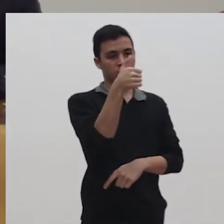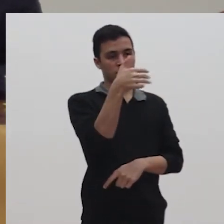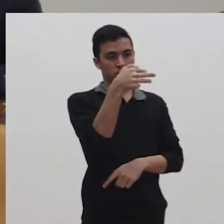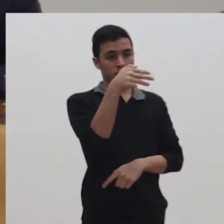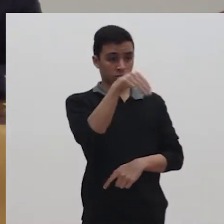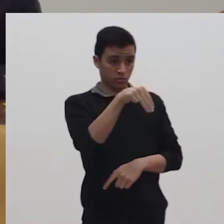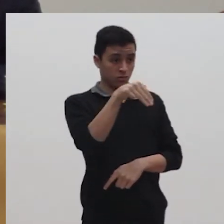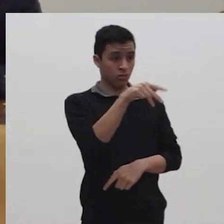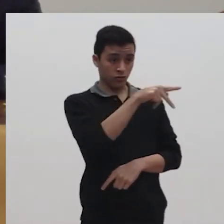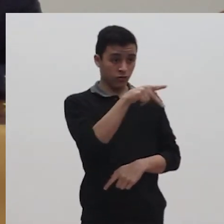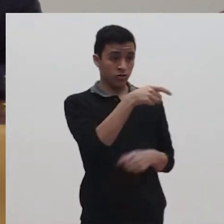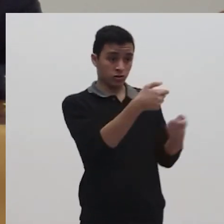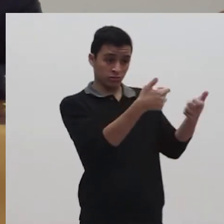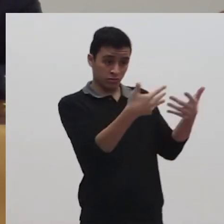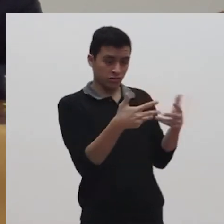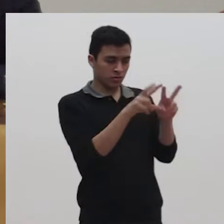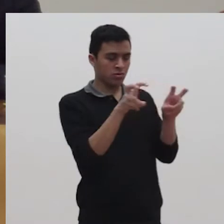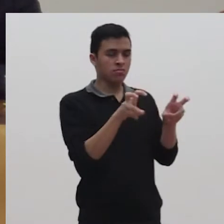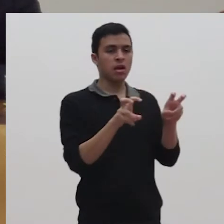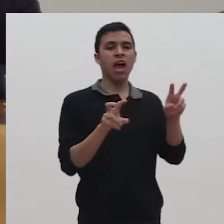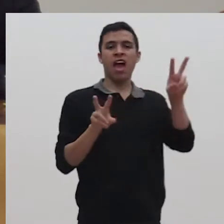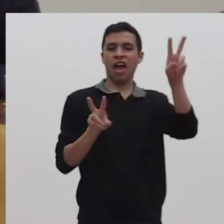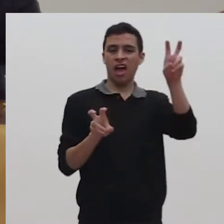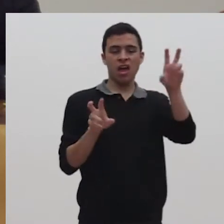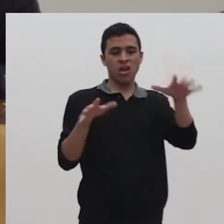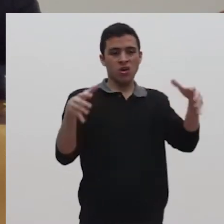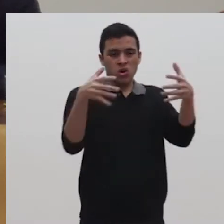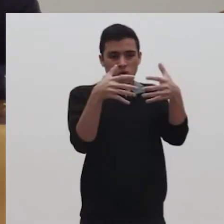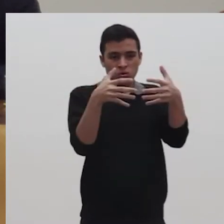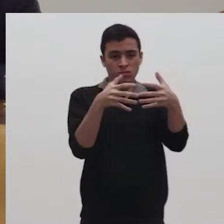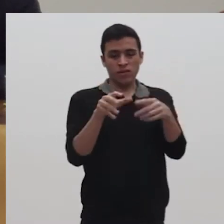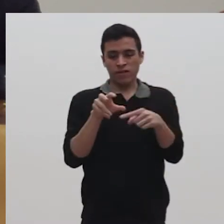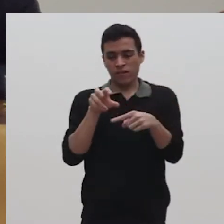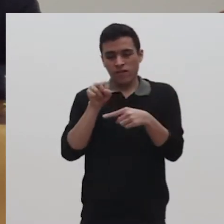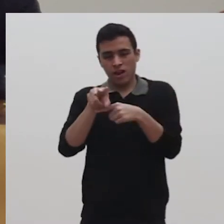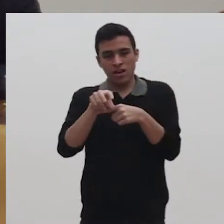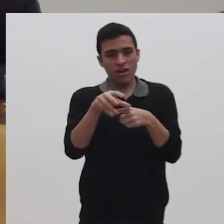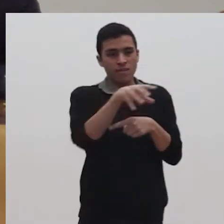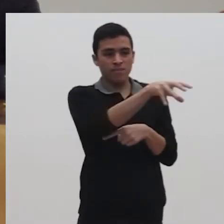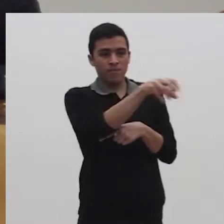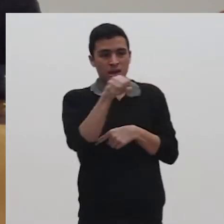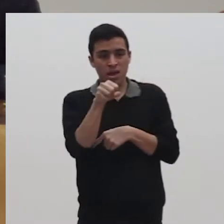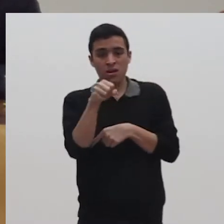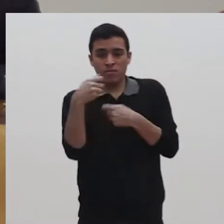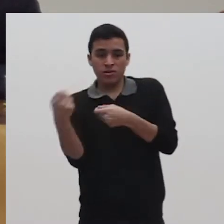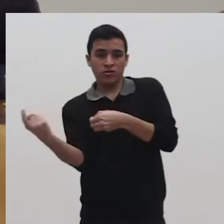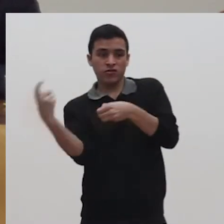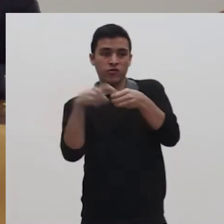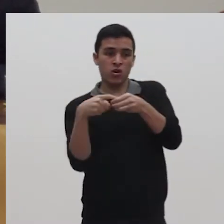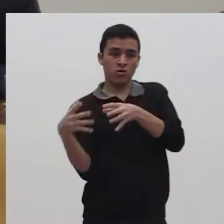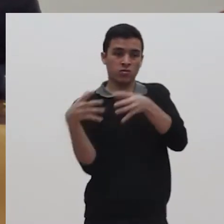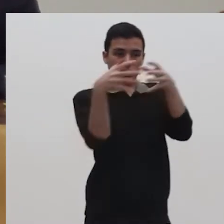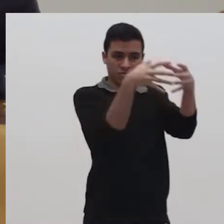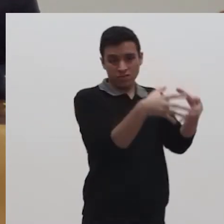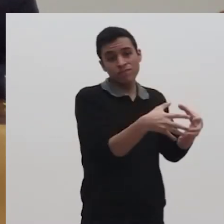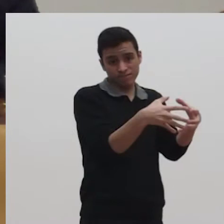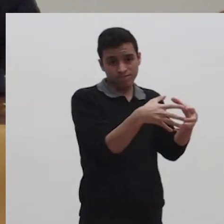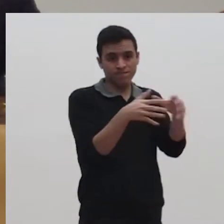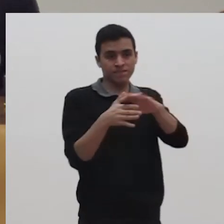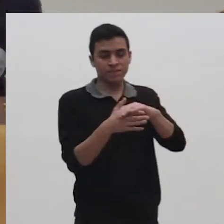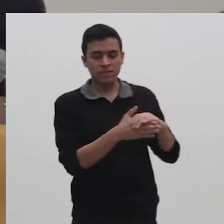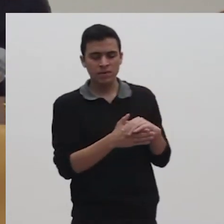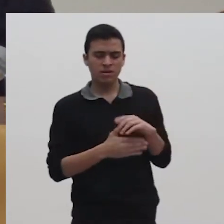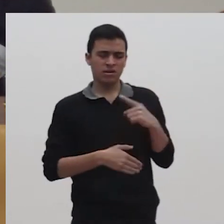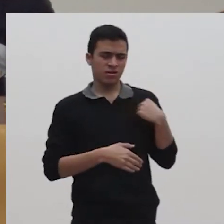professor Ricardo Marcelo fala, abre aspas, setores que levaram as vagas de Jandaia devem devolvê-las. Tá? Quero dizer que nós